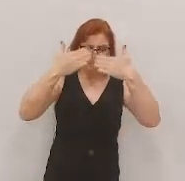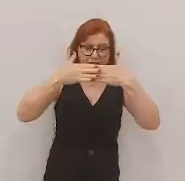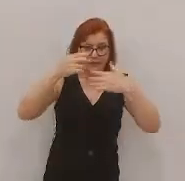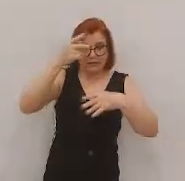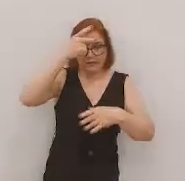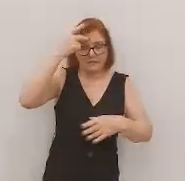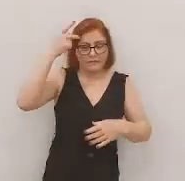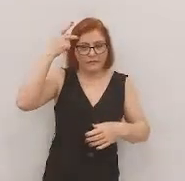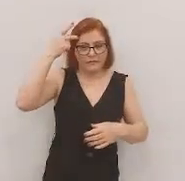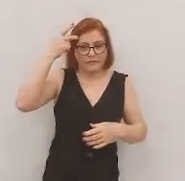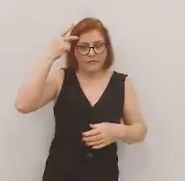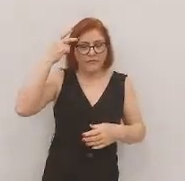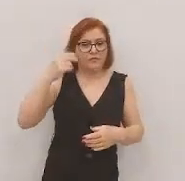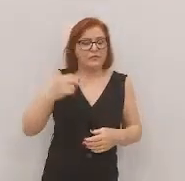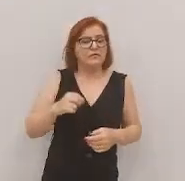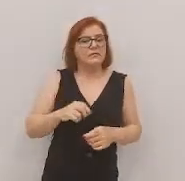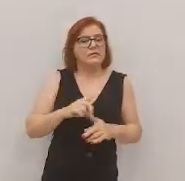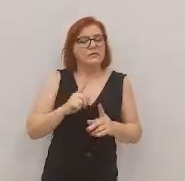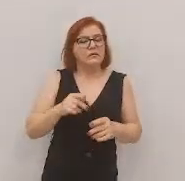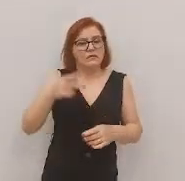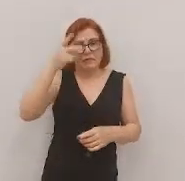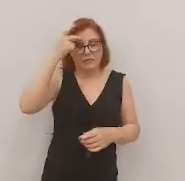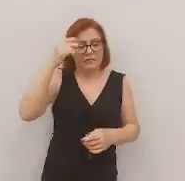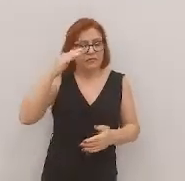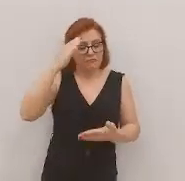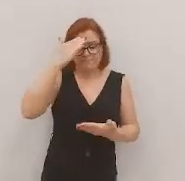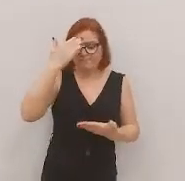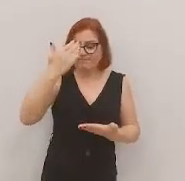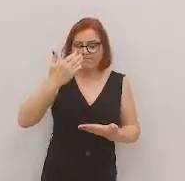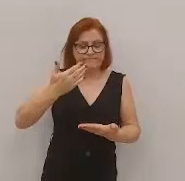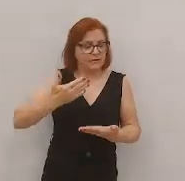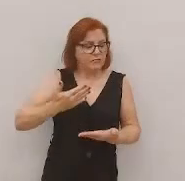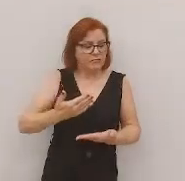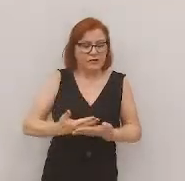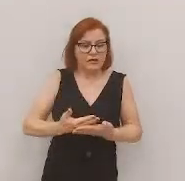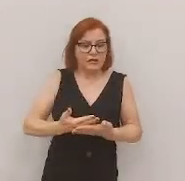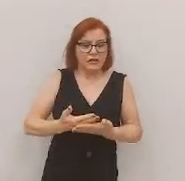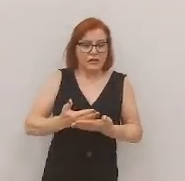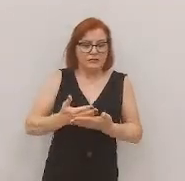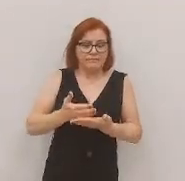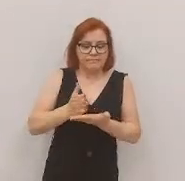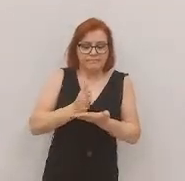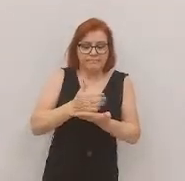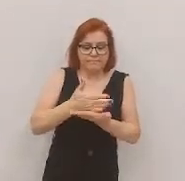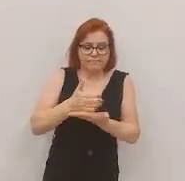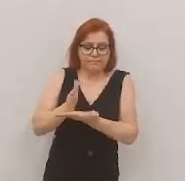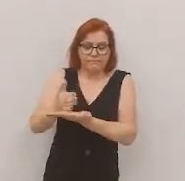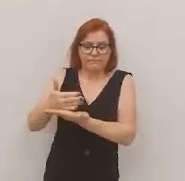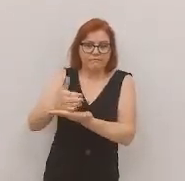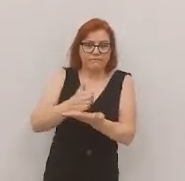é incrédulo vai viver mesmo na escuridão. Não tem como,